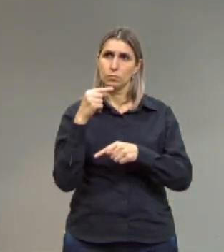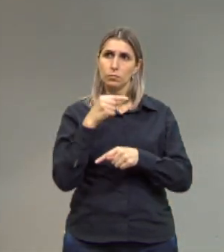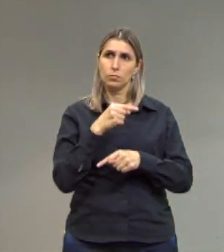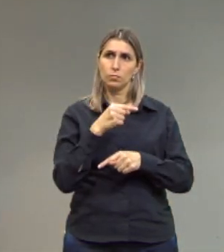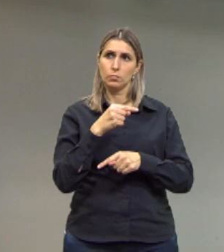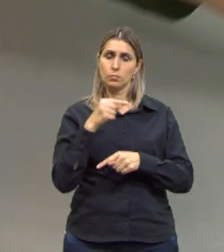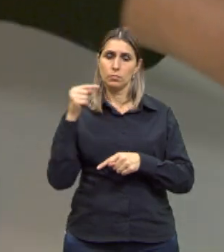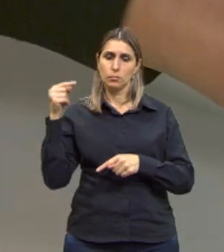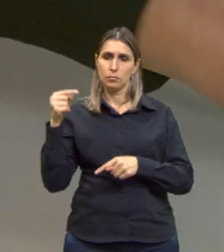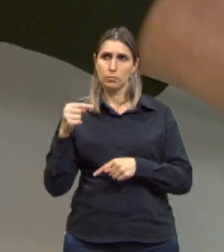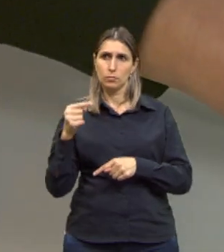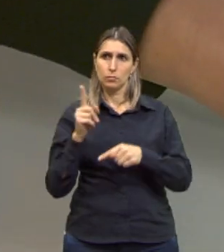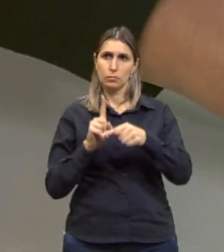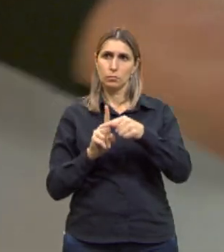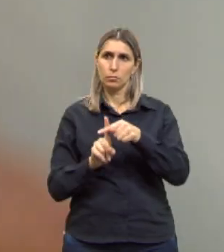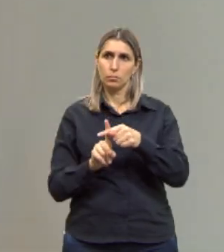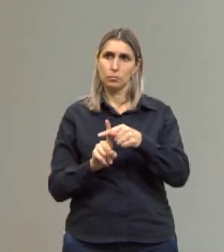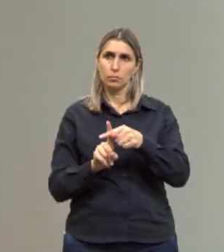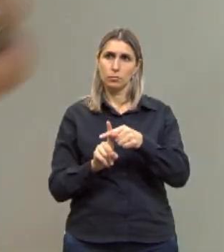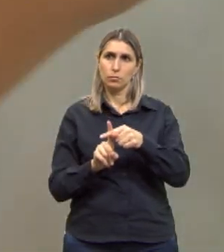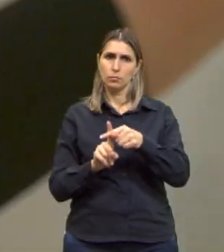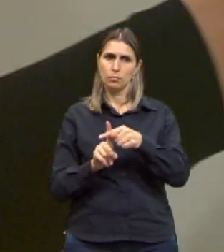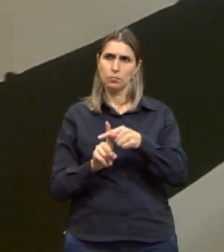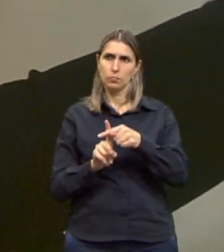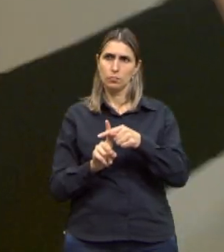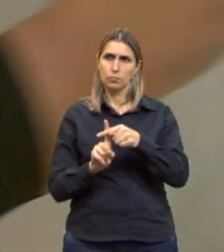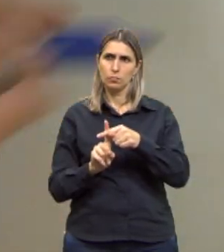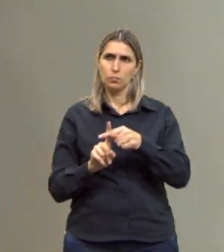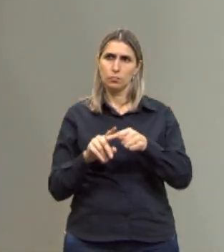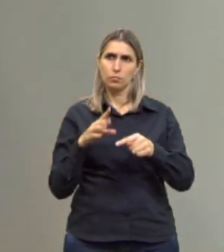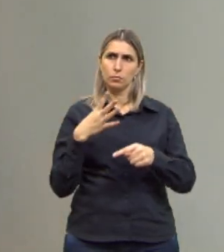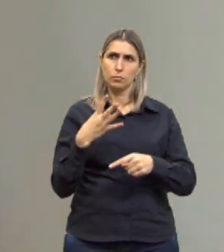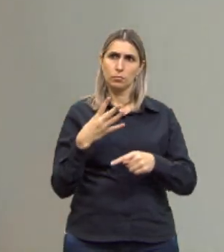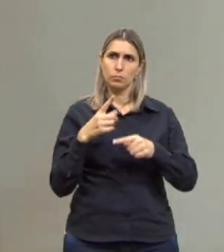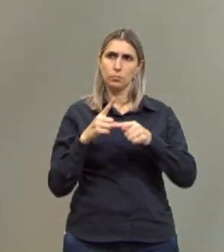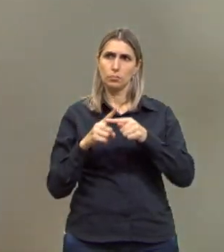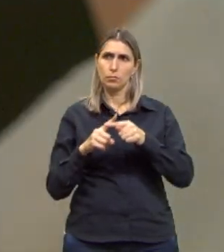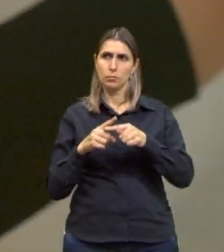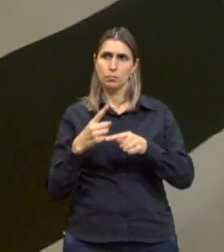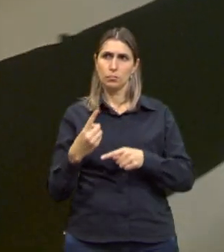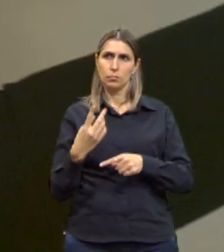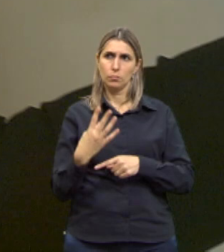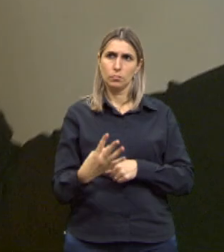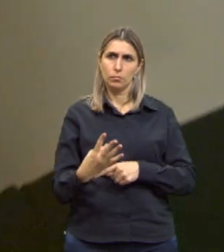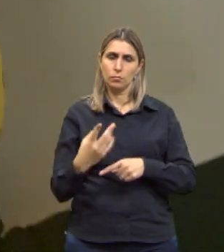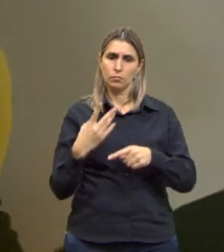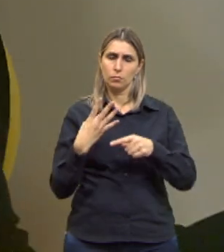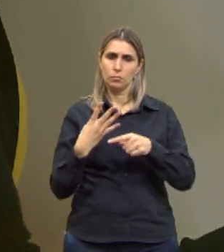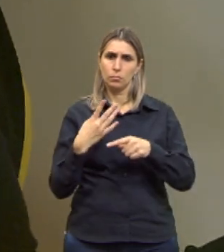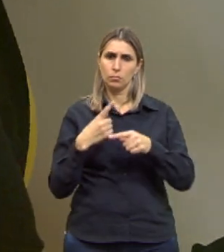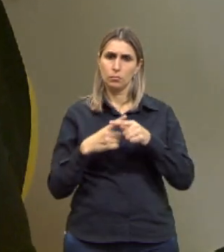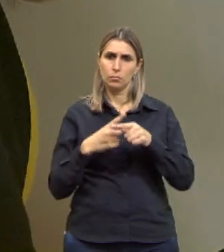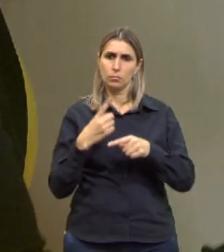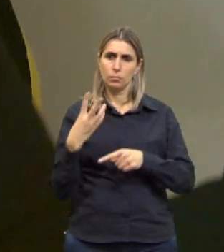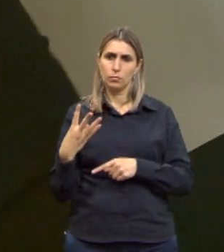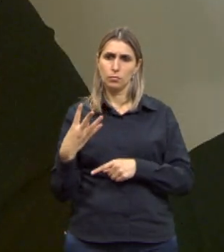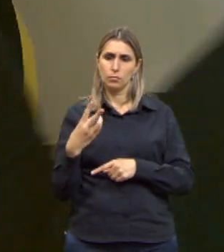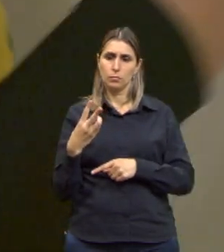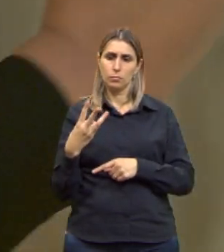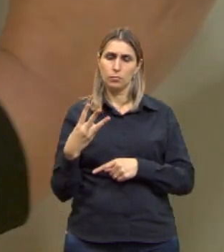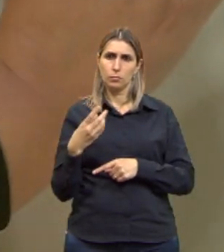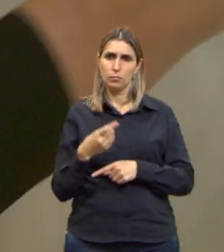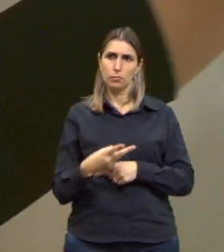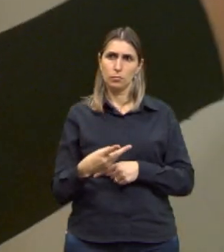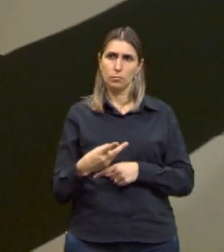menos com menos dá mais. 4 vezes 1, 4. 4 vezes 3,